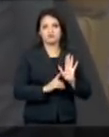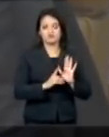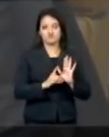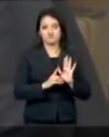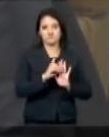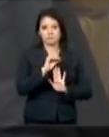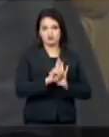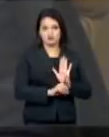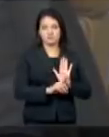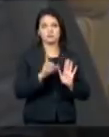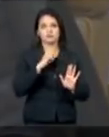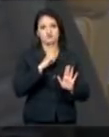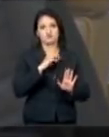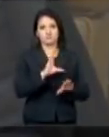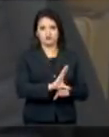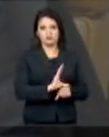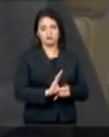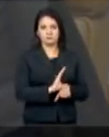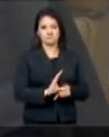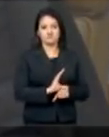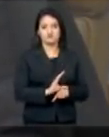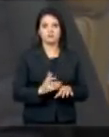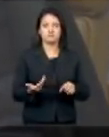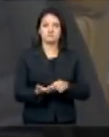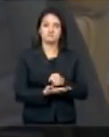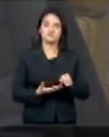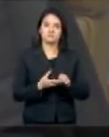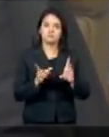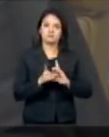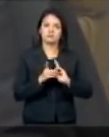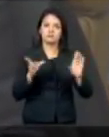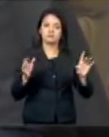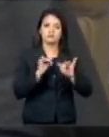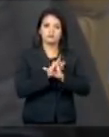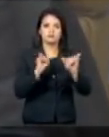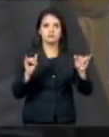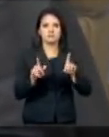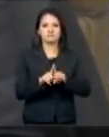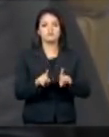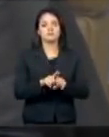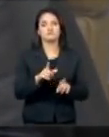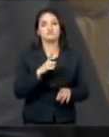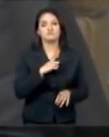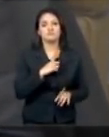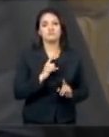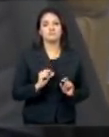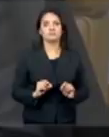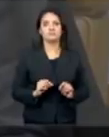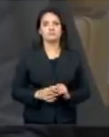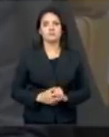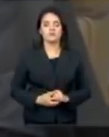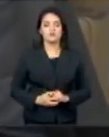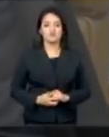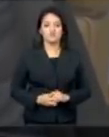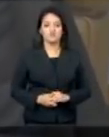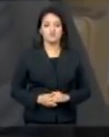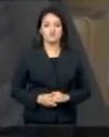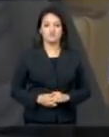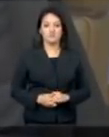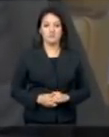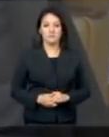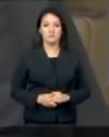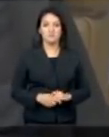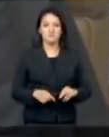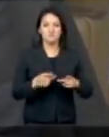que o princípio democrático da publicidade converteu-se em sua expressão concreta em fator de legitimação